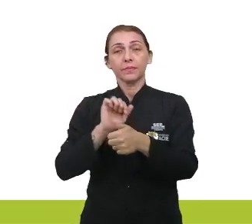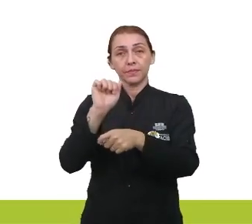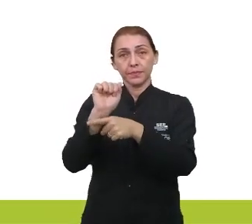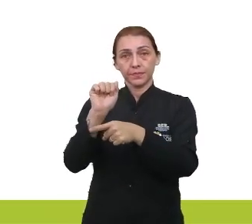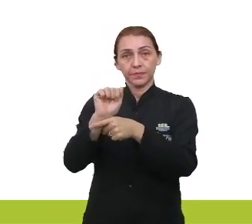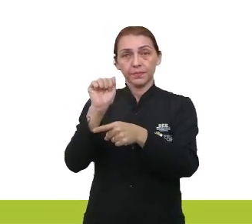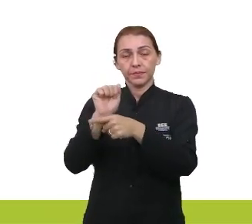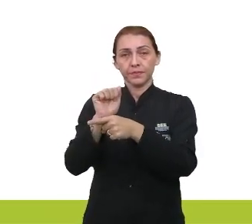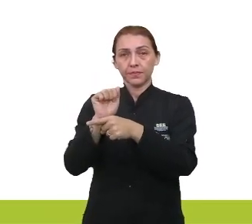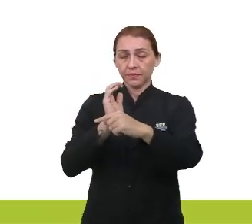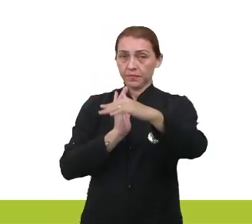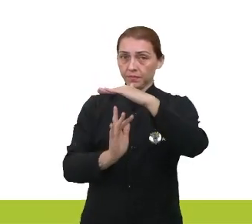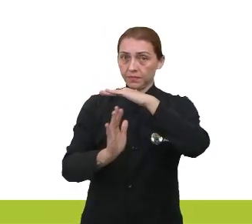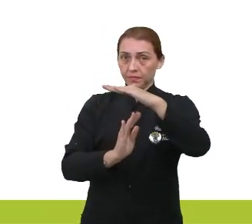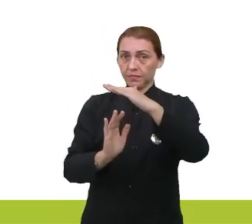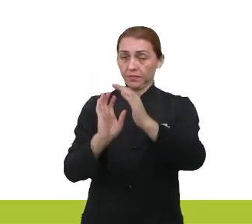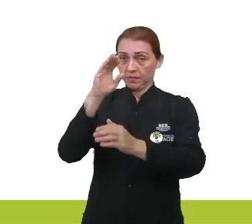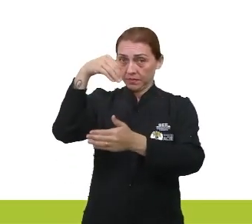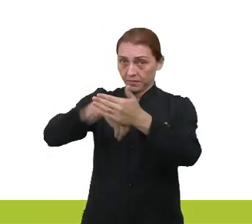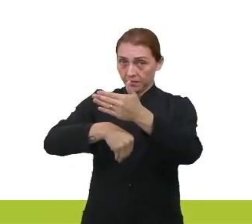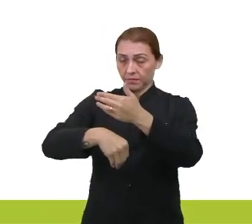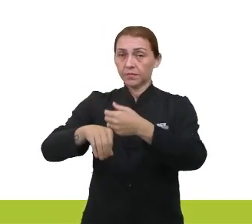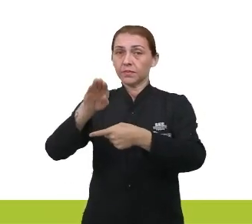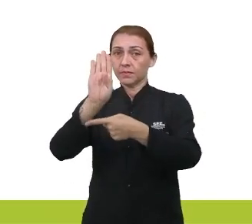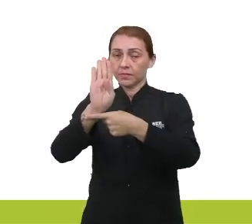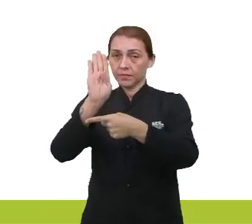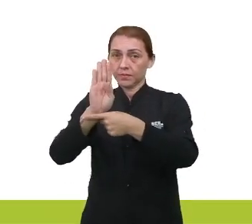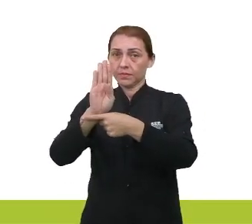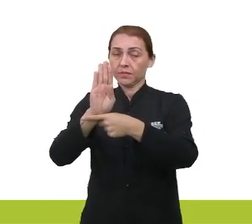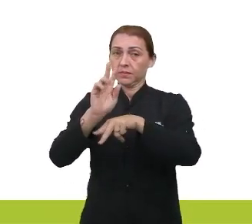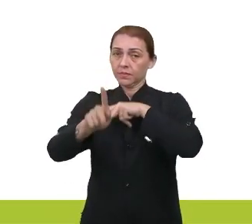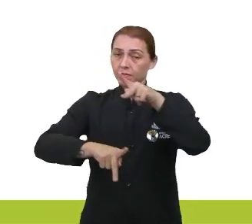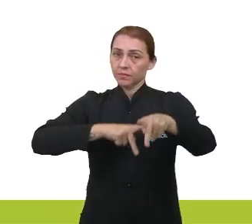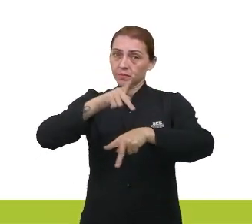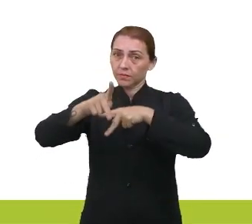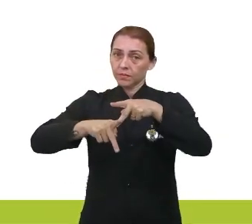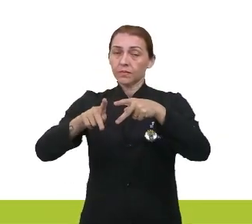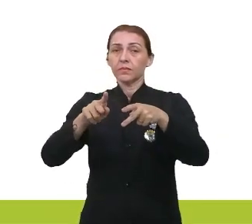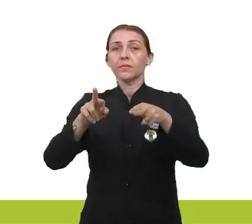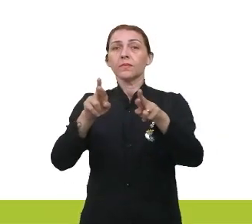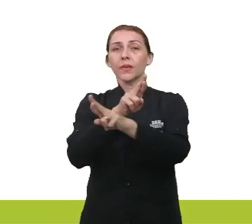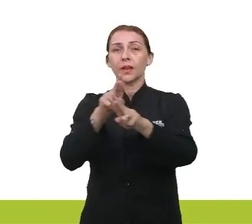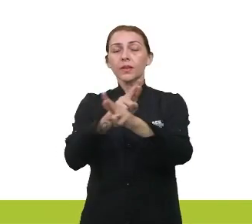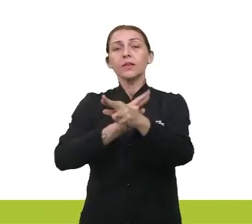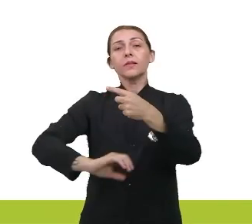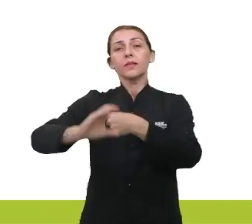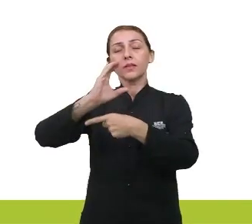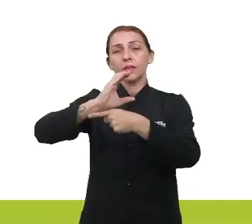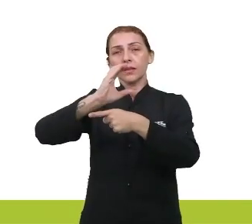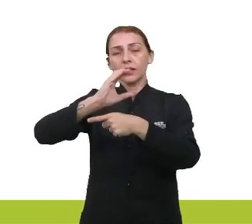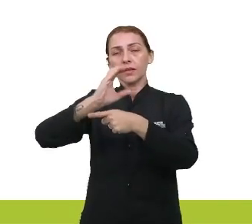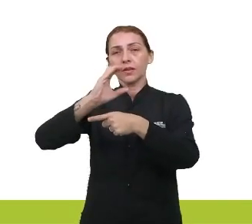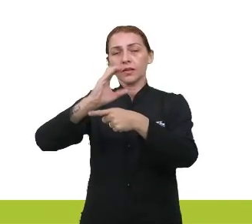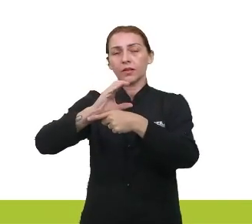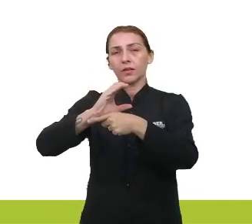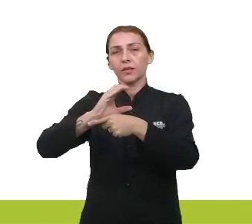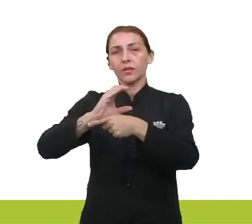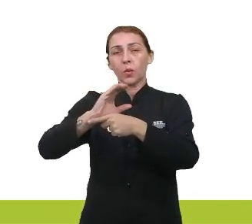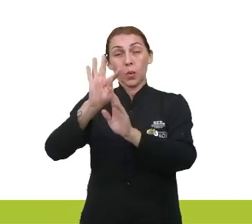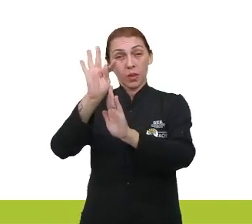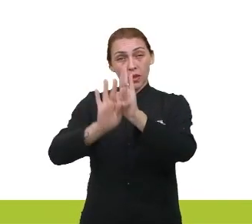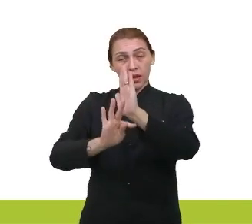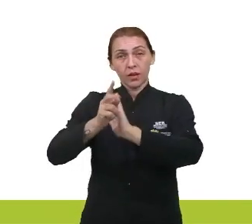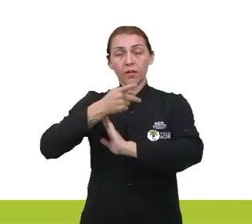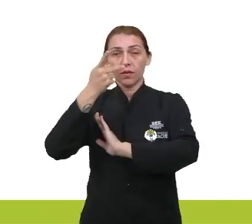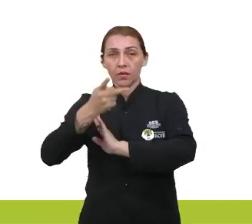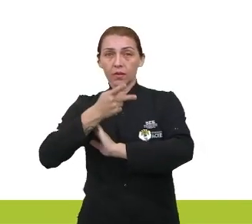A, seria uma migração interna? B, uma população relativa? C, será que o texto está